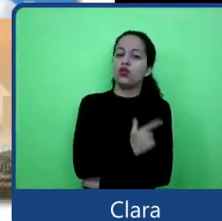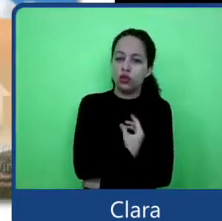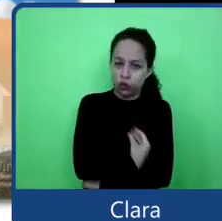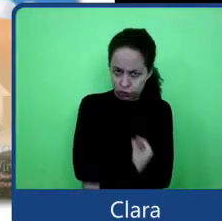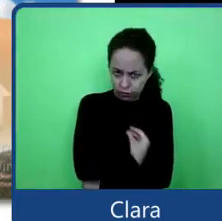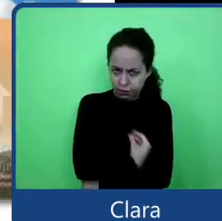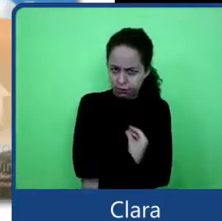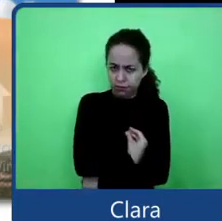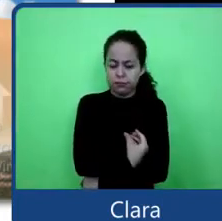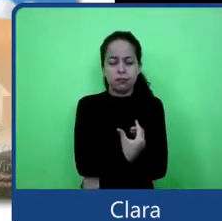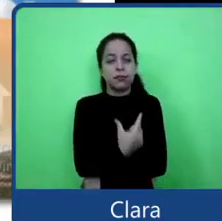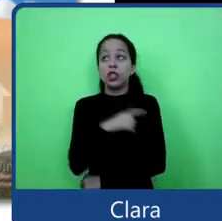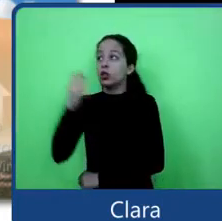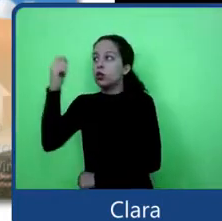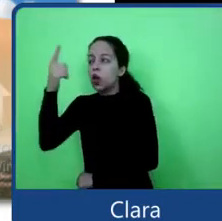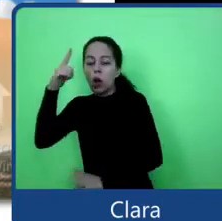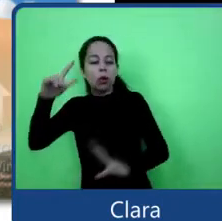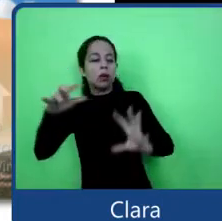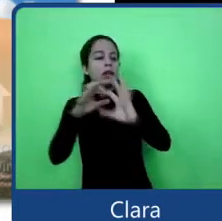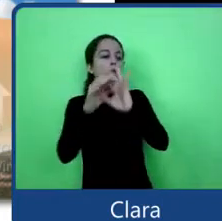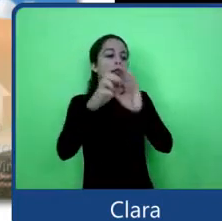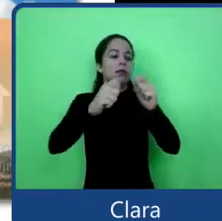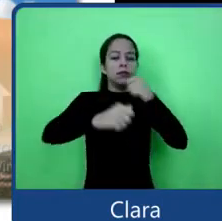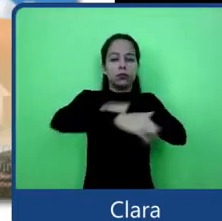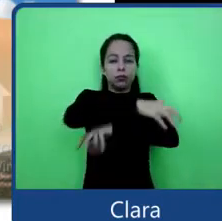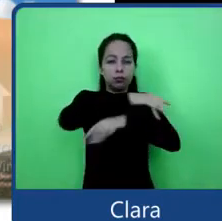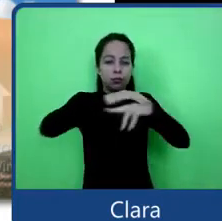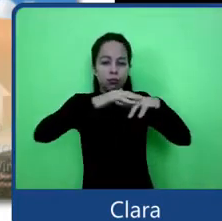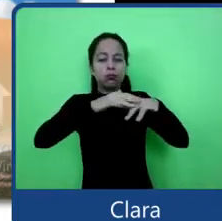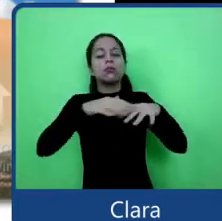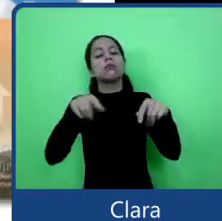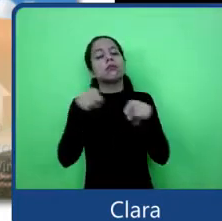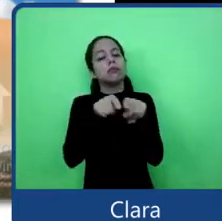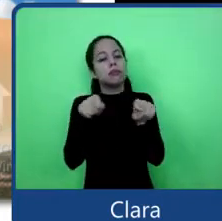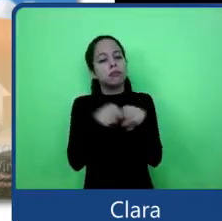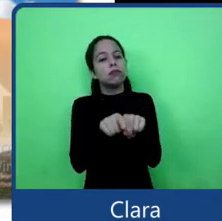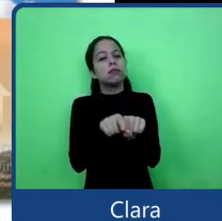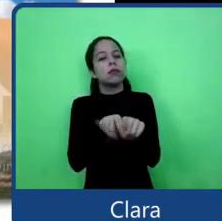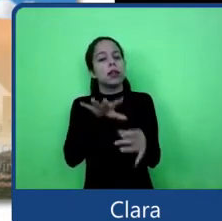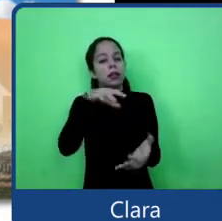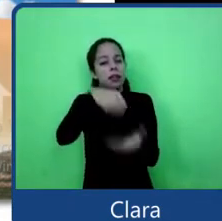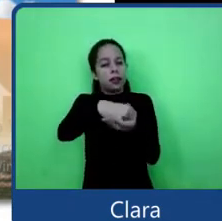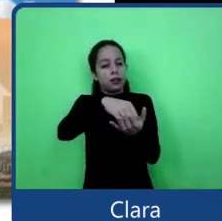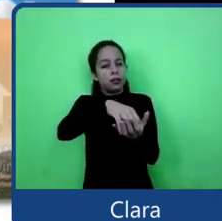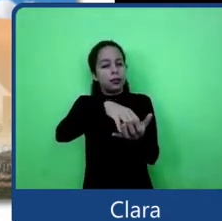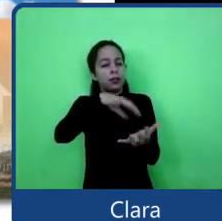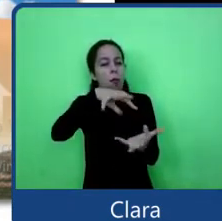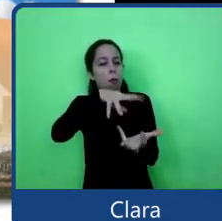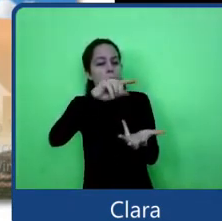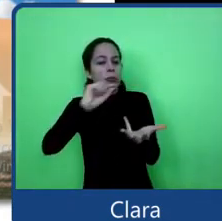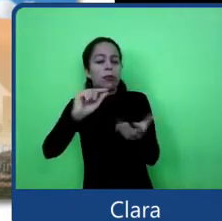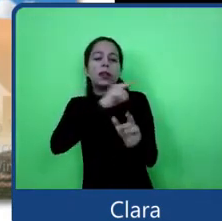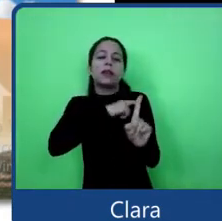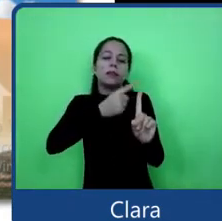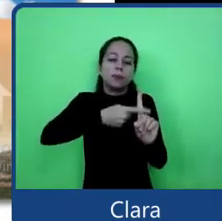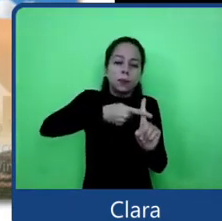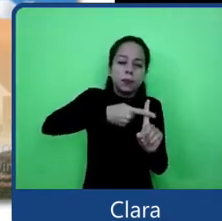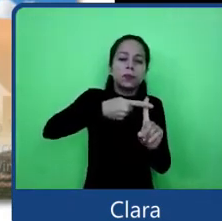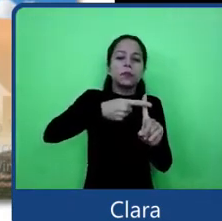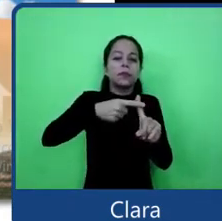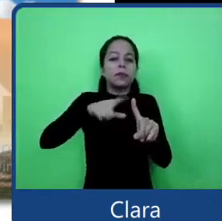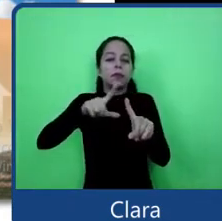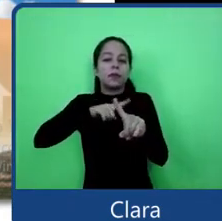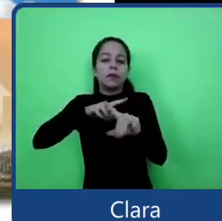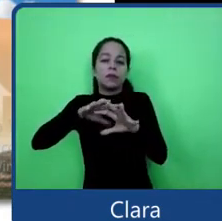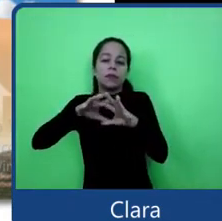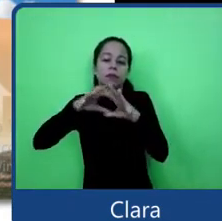né, com os componentes do sistema climático, a atmosfera, a hidrosfera, a criosfera, litosfera e a biosfera.